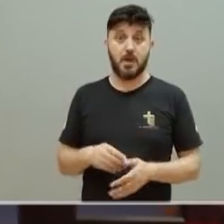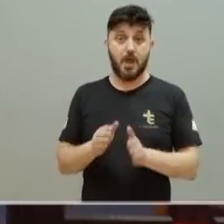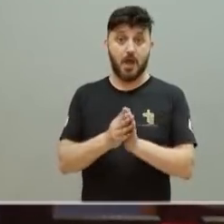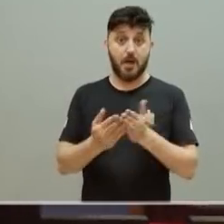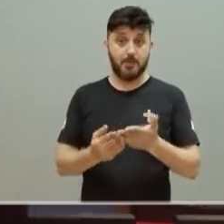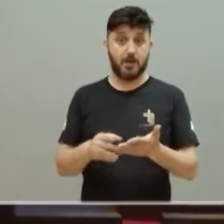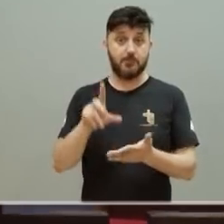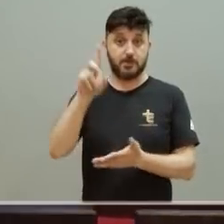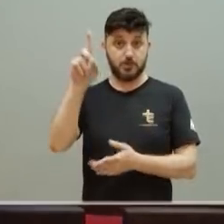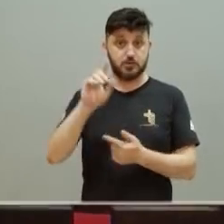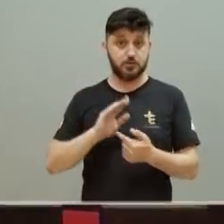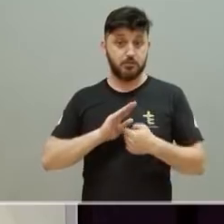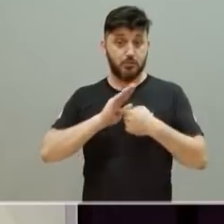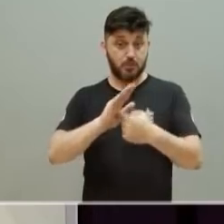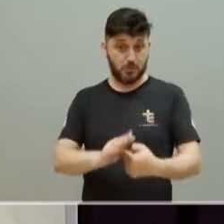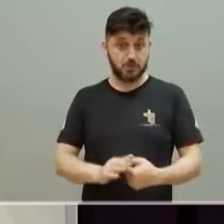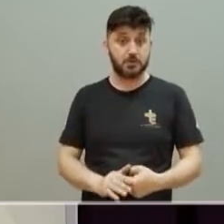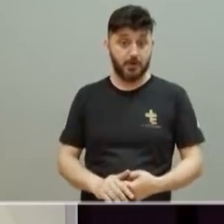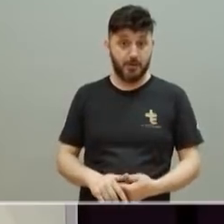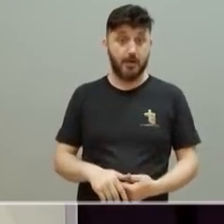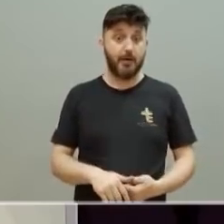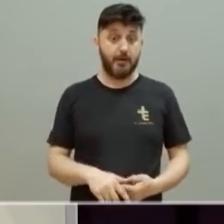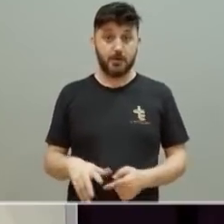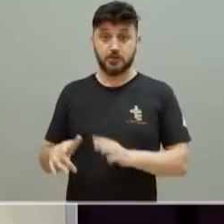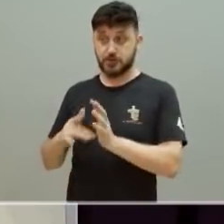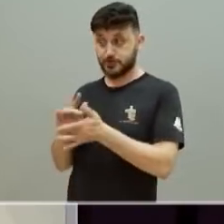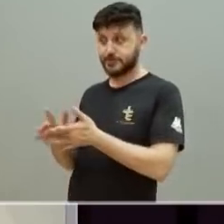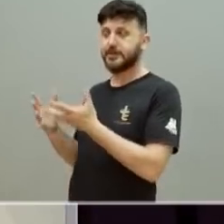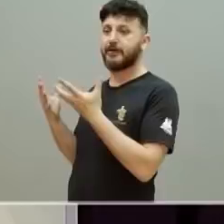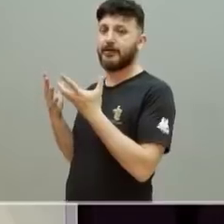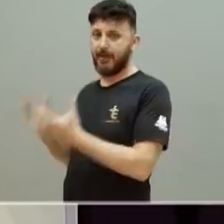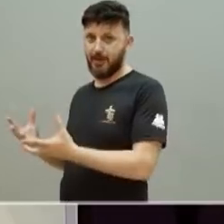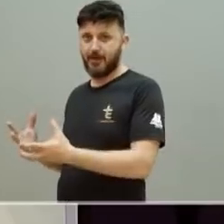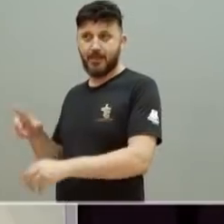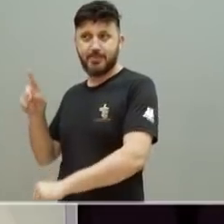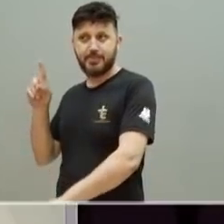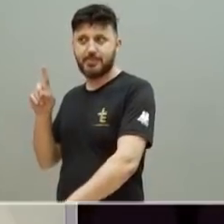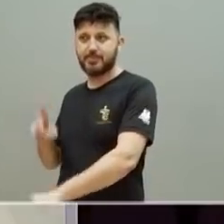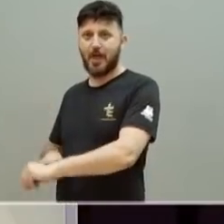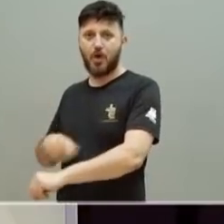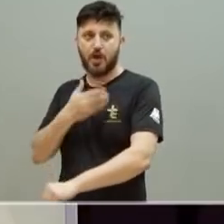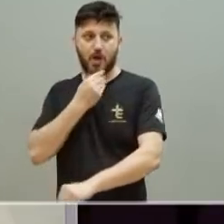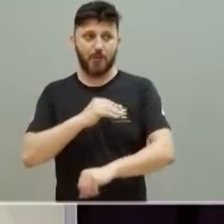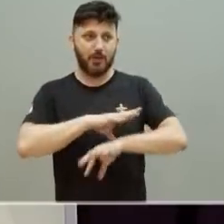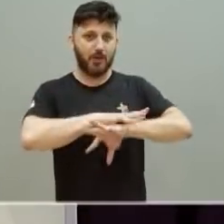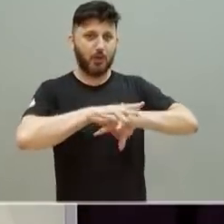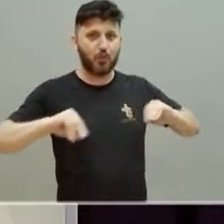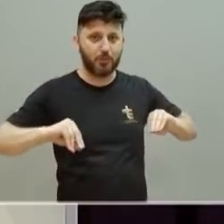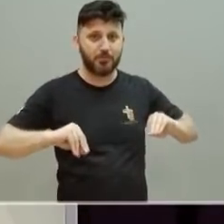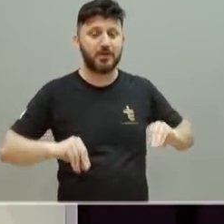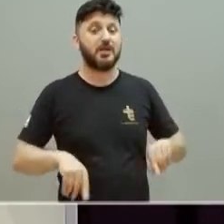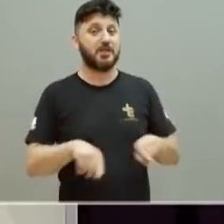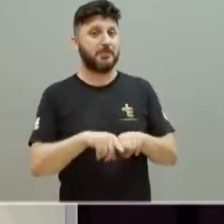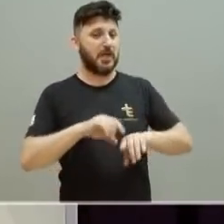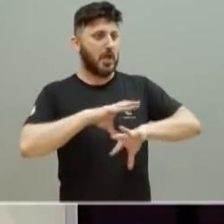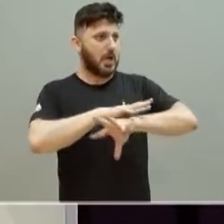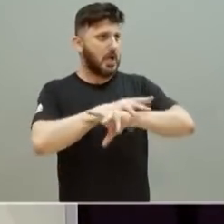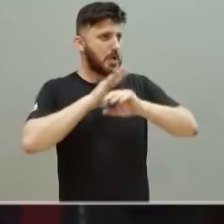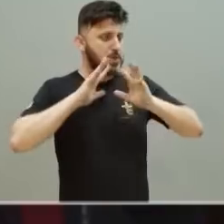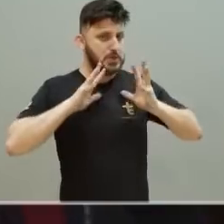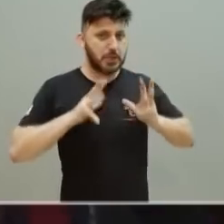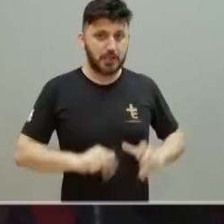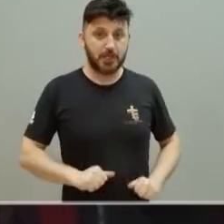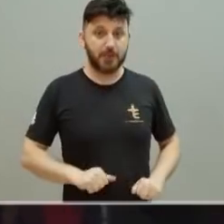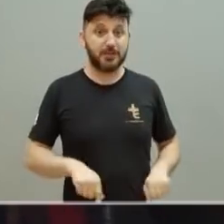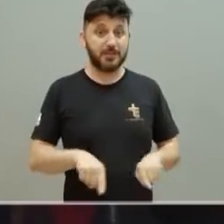dizendo que ele quis, e imediatamente ele foi limpo, foi curado e